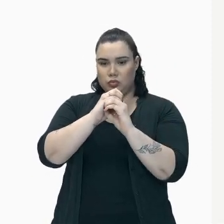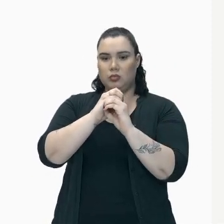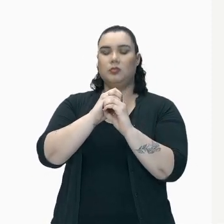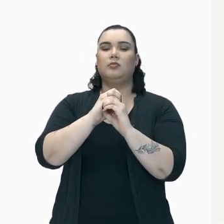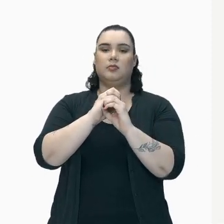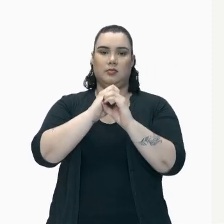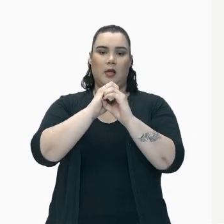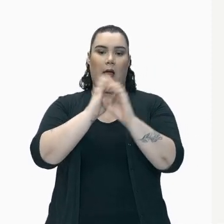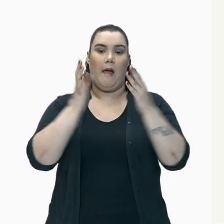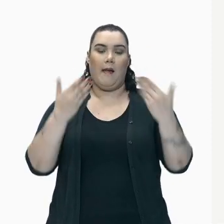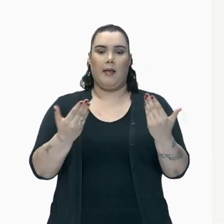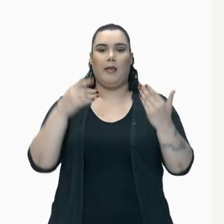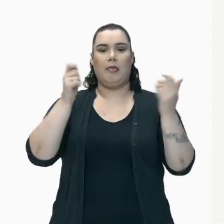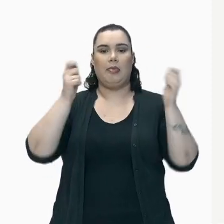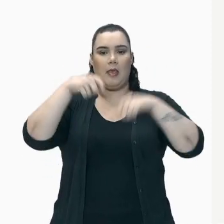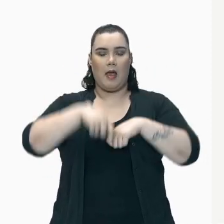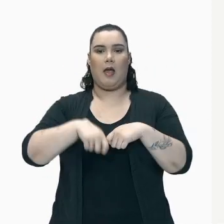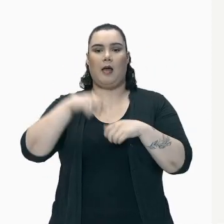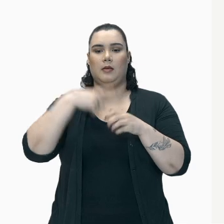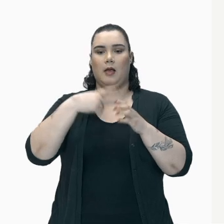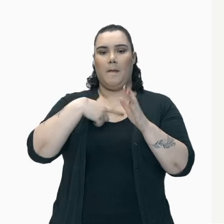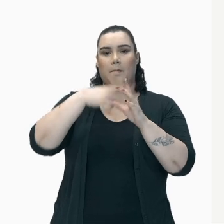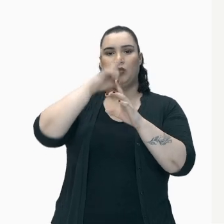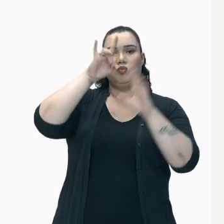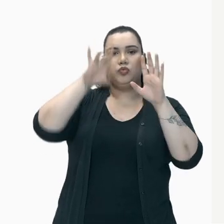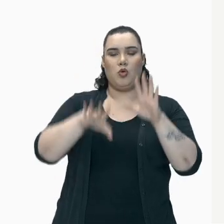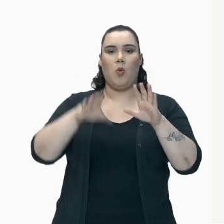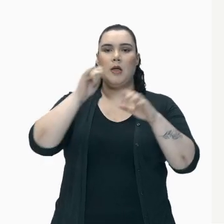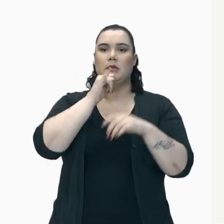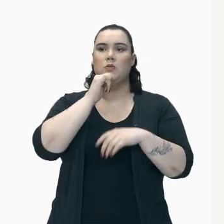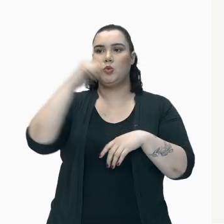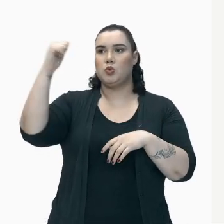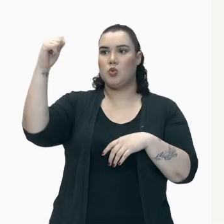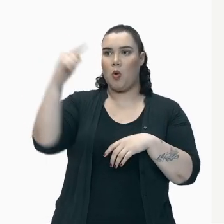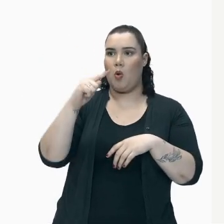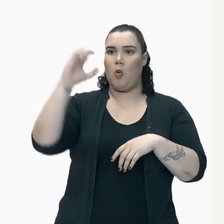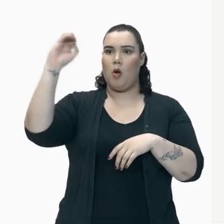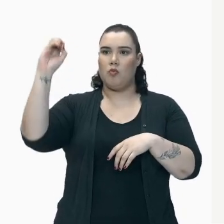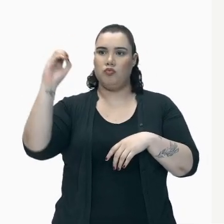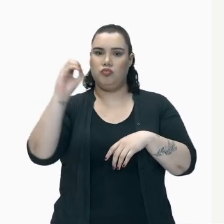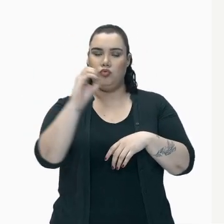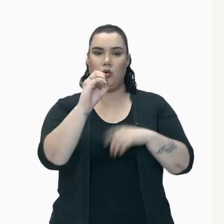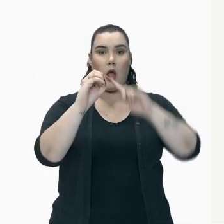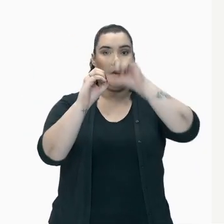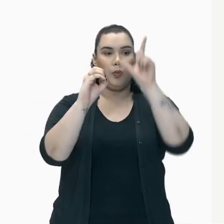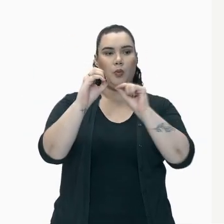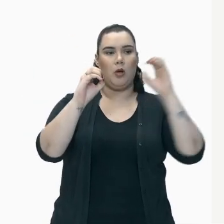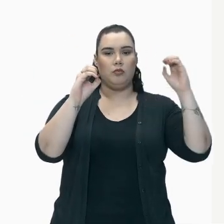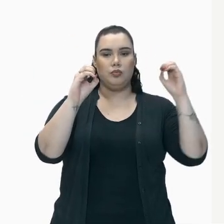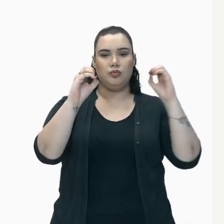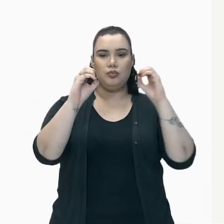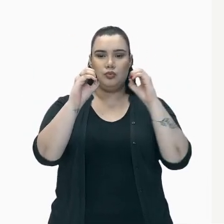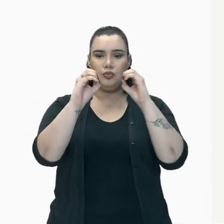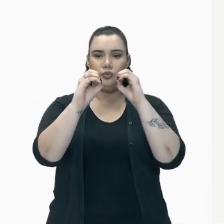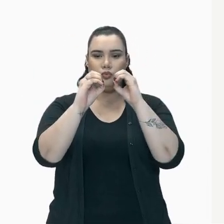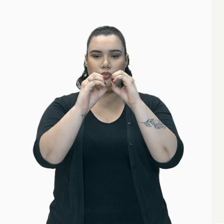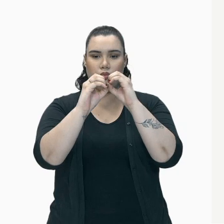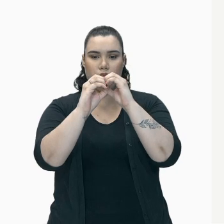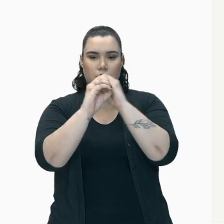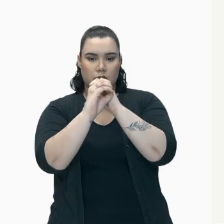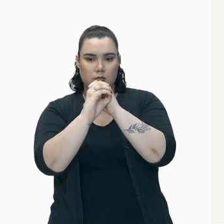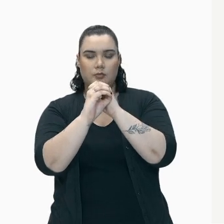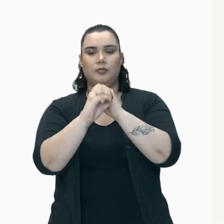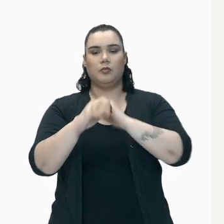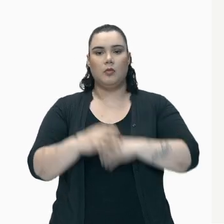a Lua consegue bloquear a passagem da luz do Sol. Nas outras regiões maiores, né, acontece o que a gente chama